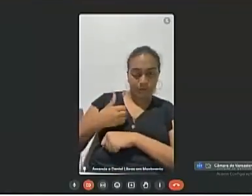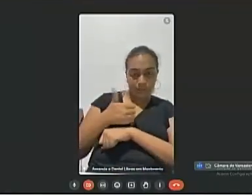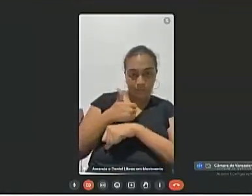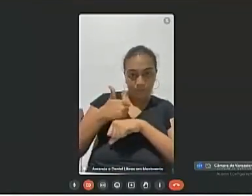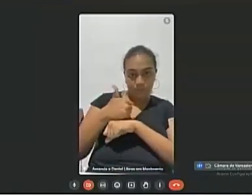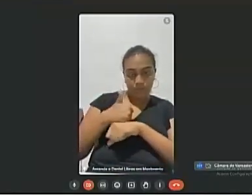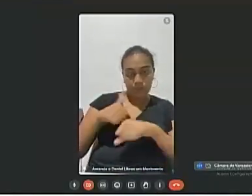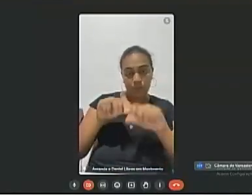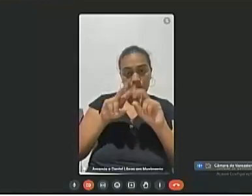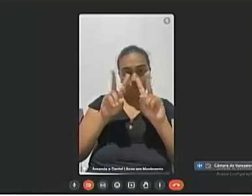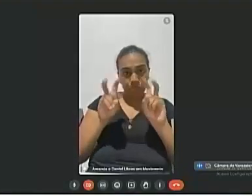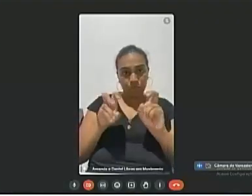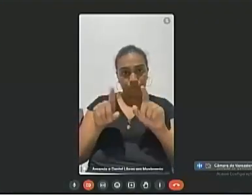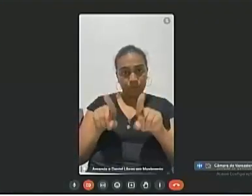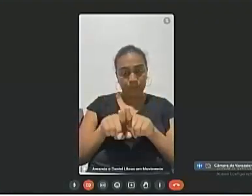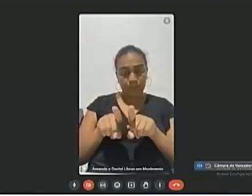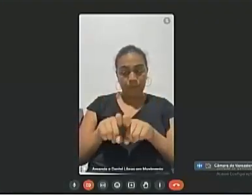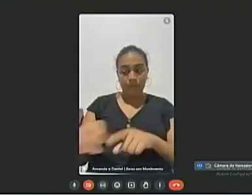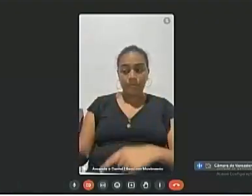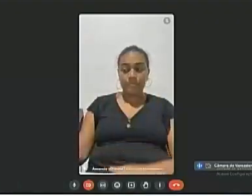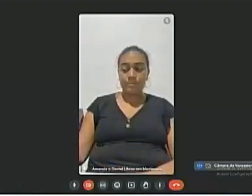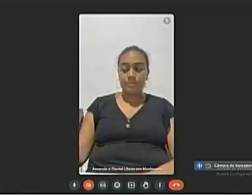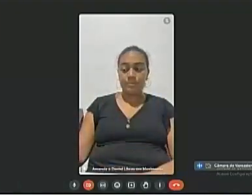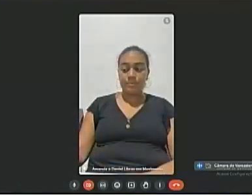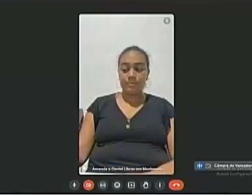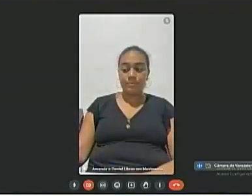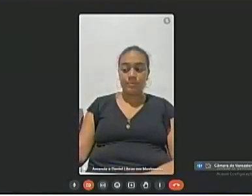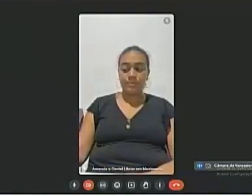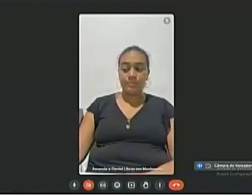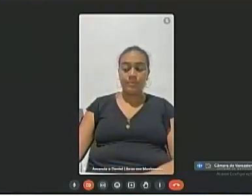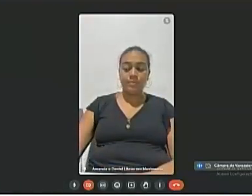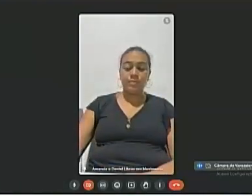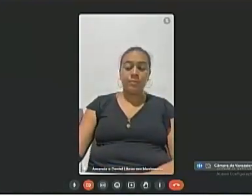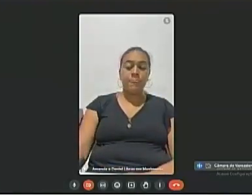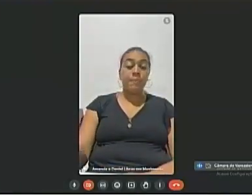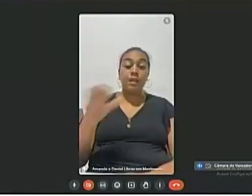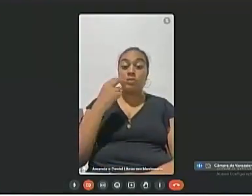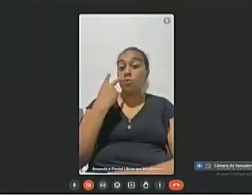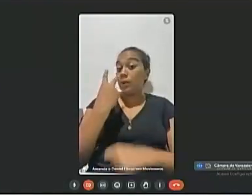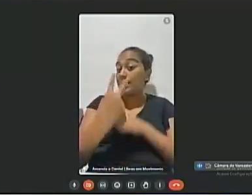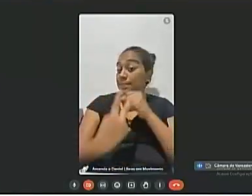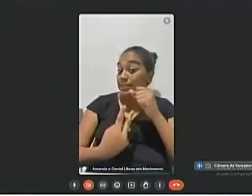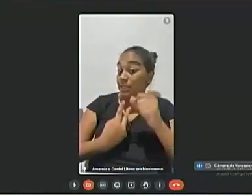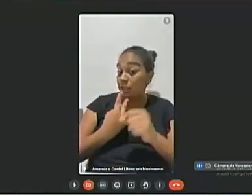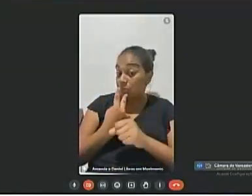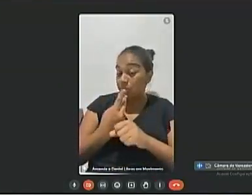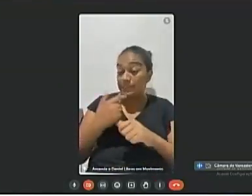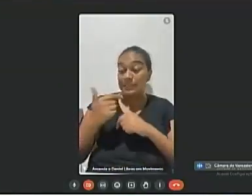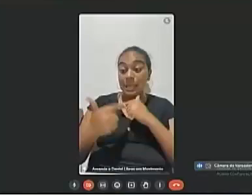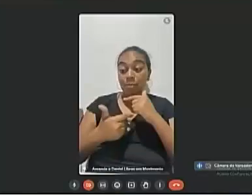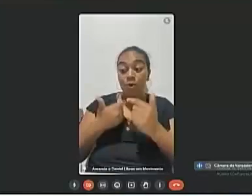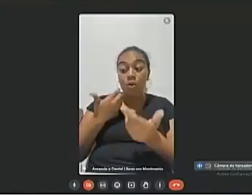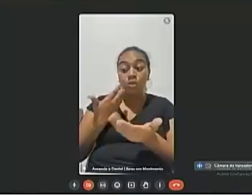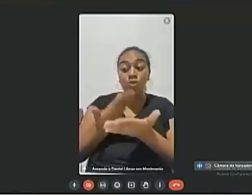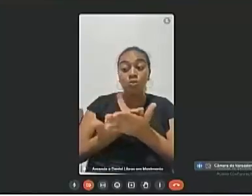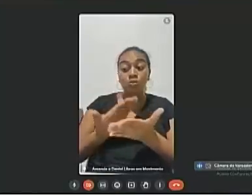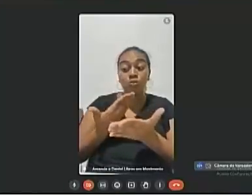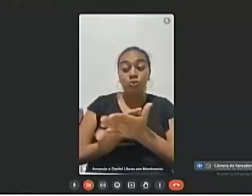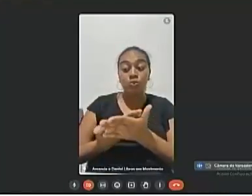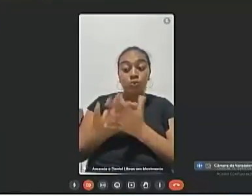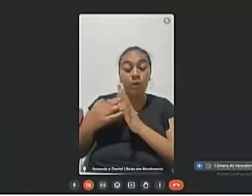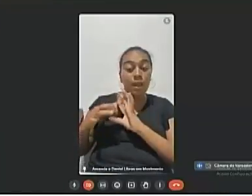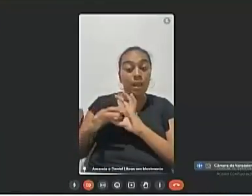assunto. E desse tempo todo, 2 anos, eu trabalhei exclusivamente em estudos ligados